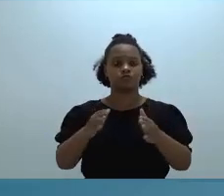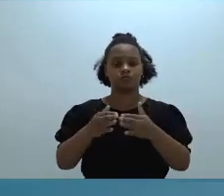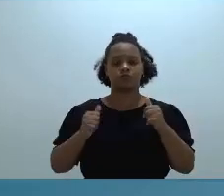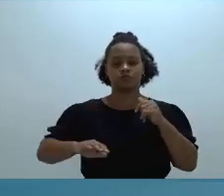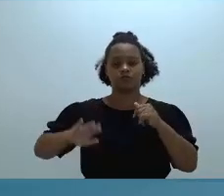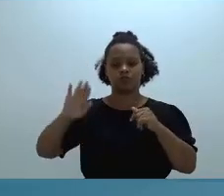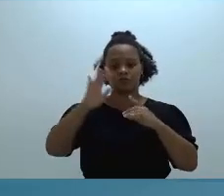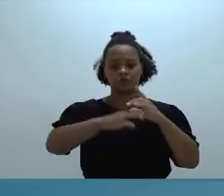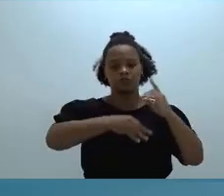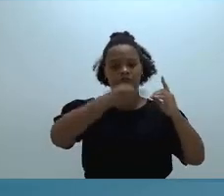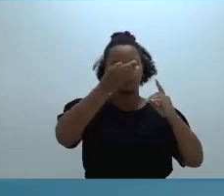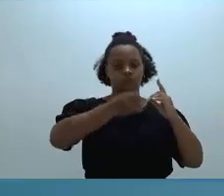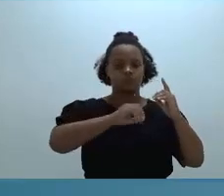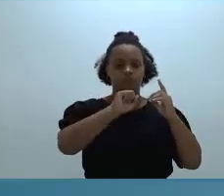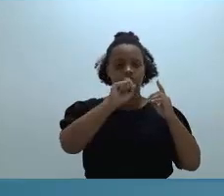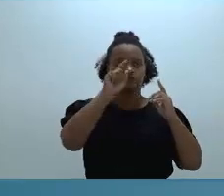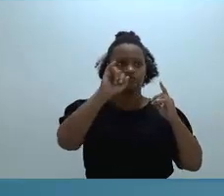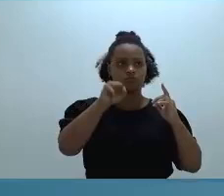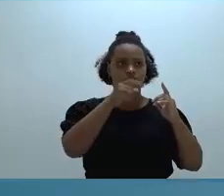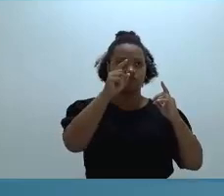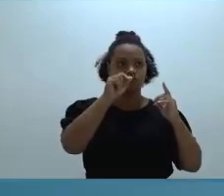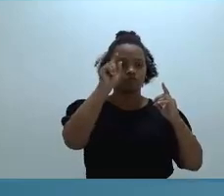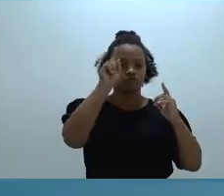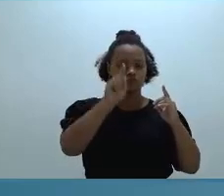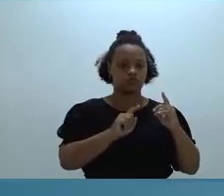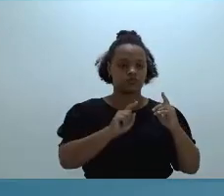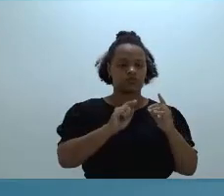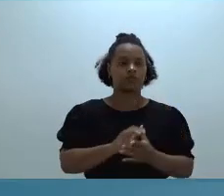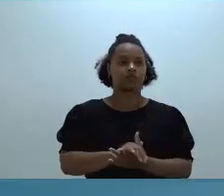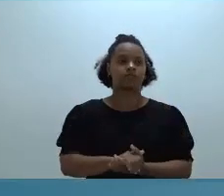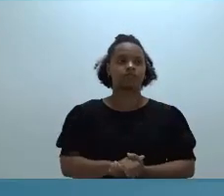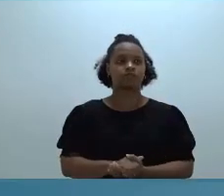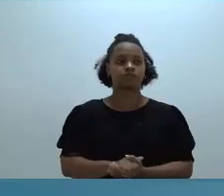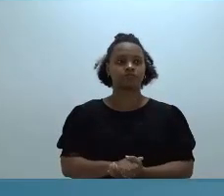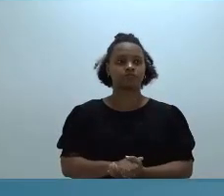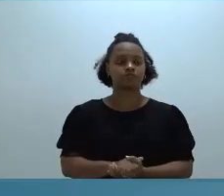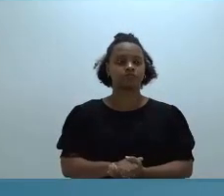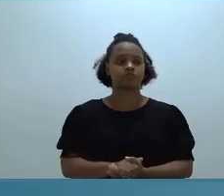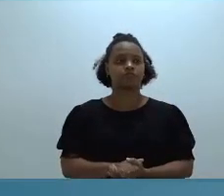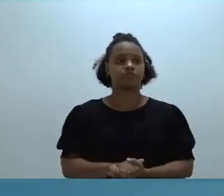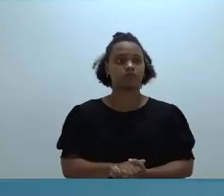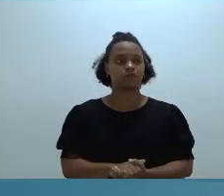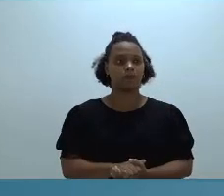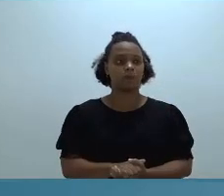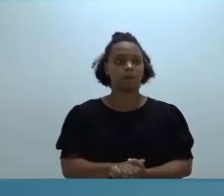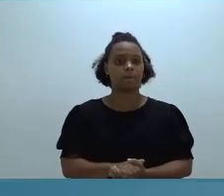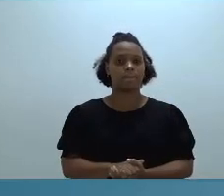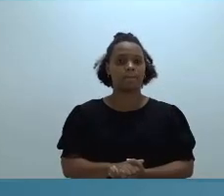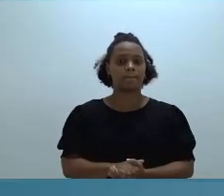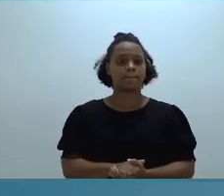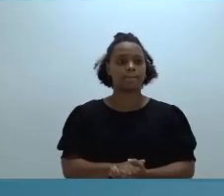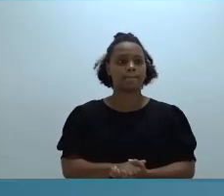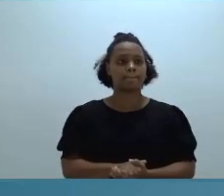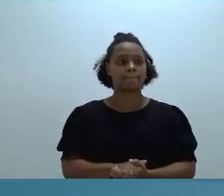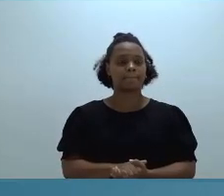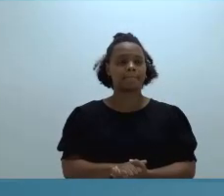Por nós, desembargador José Roberto. Como bem definido agora pela desembargadora Maria